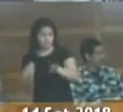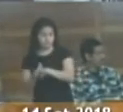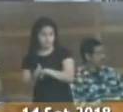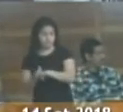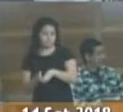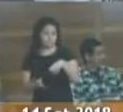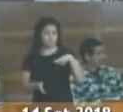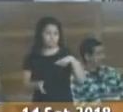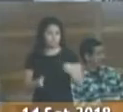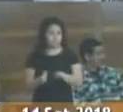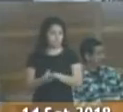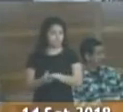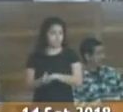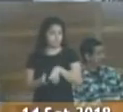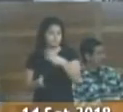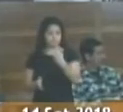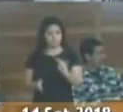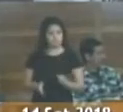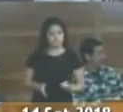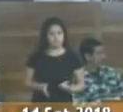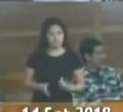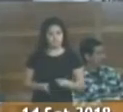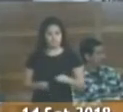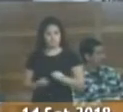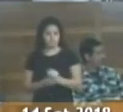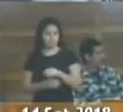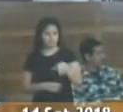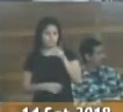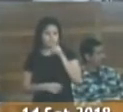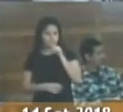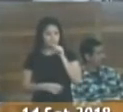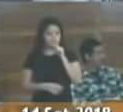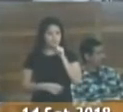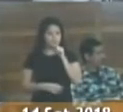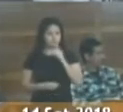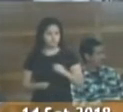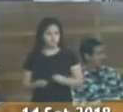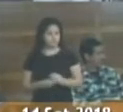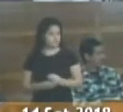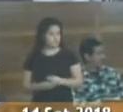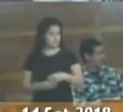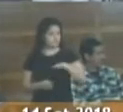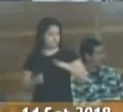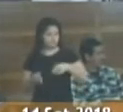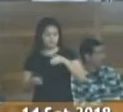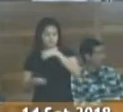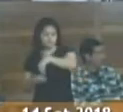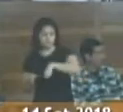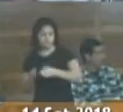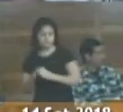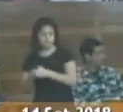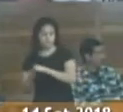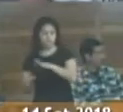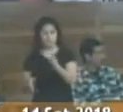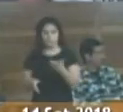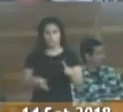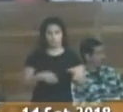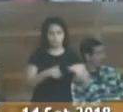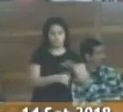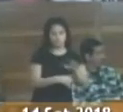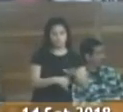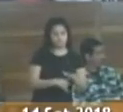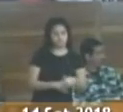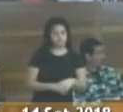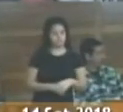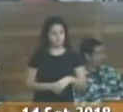aqui, deputado, que não tem nenhum ponto de água para o pescador botar dentro do seu barco, nem um ponto de luz para ele poder fazer o que tem que fazer, e um banheiro